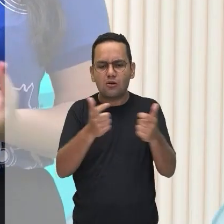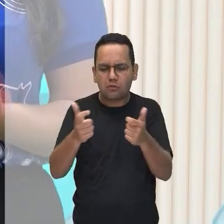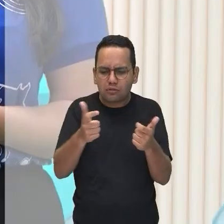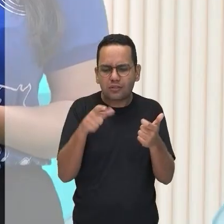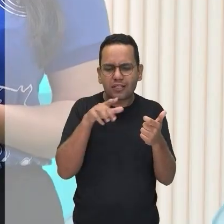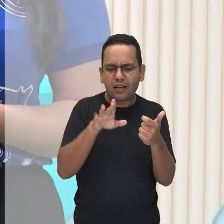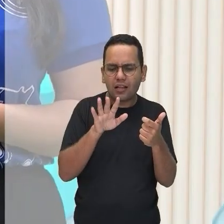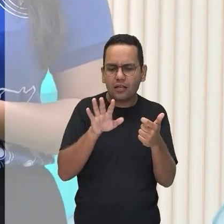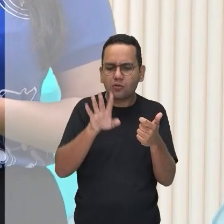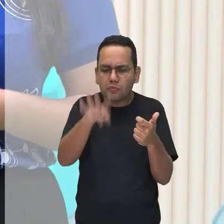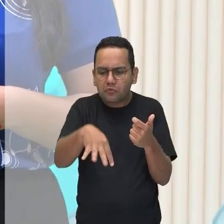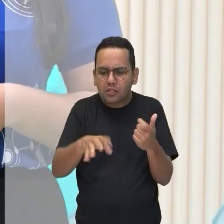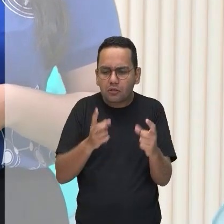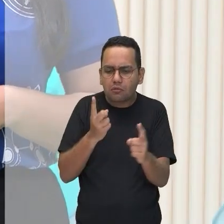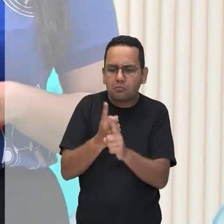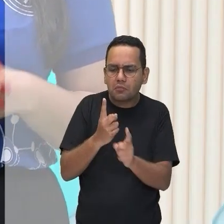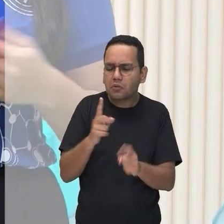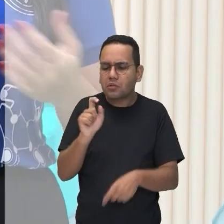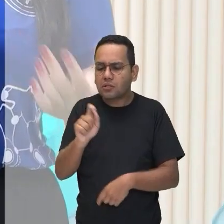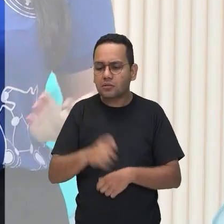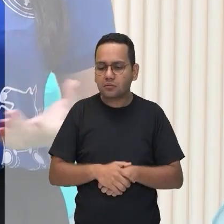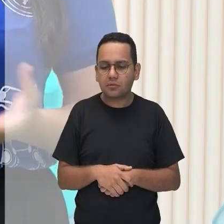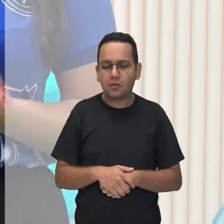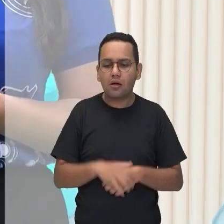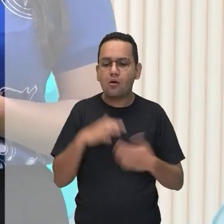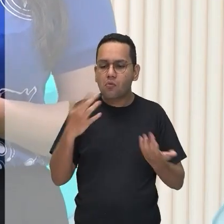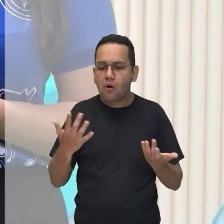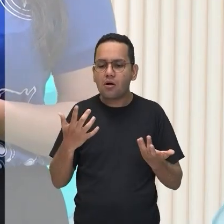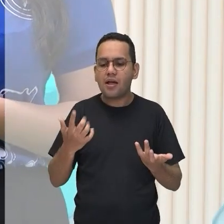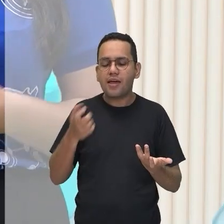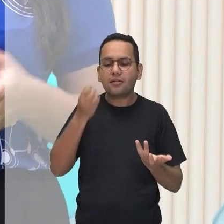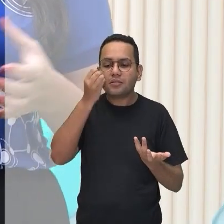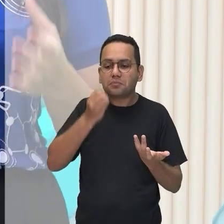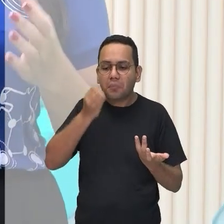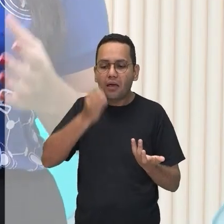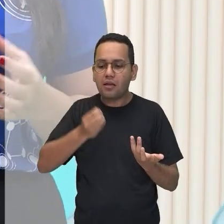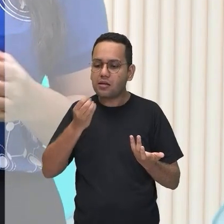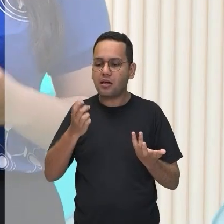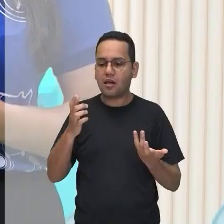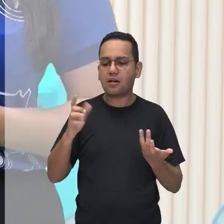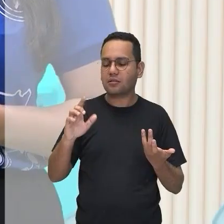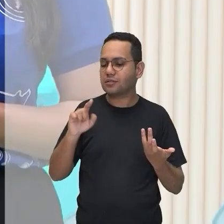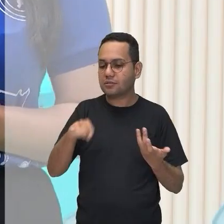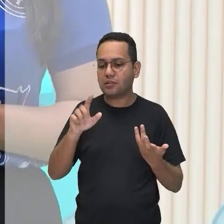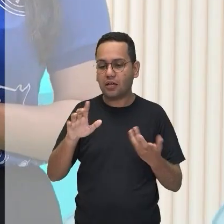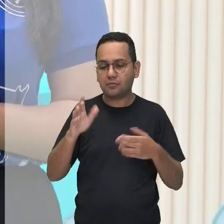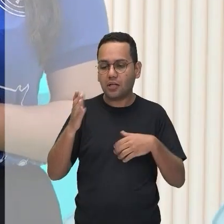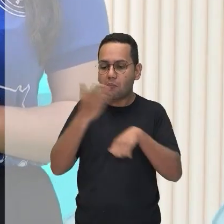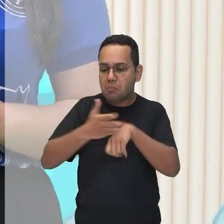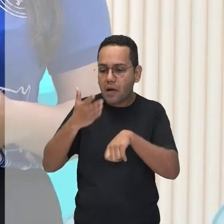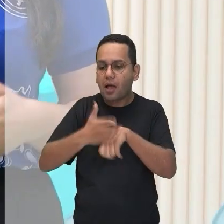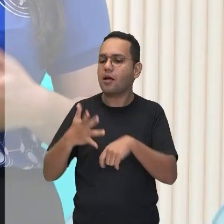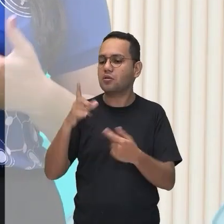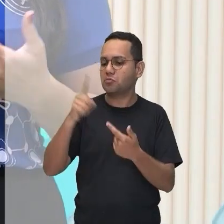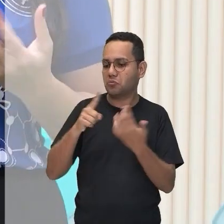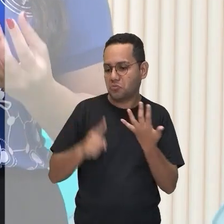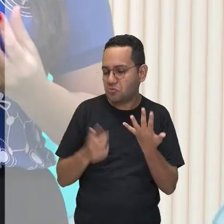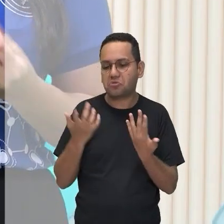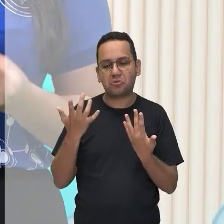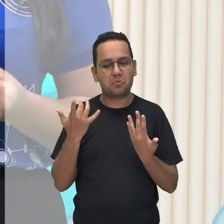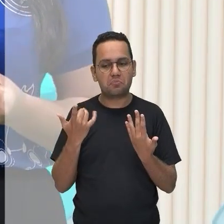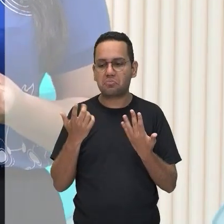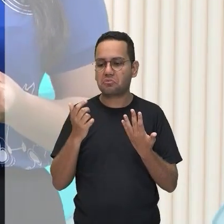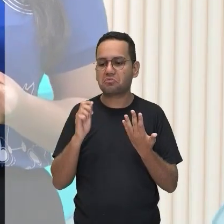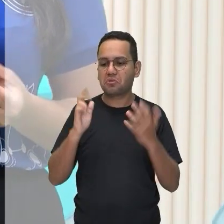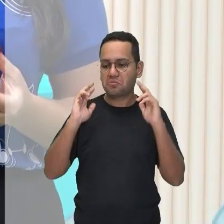experiências que você vai viver durante a execução daquela atividade. Então, todos esses pontos aqui são pontos que fazem